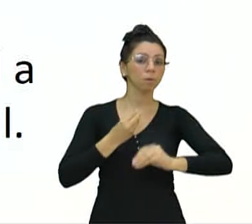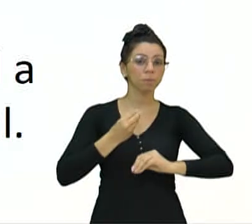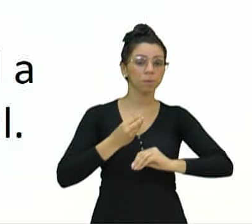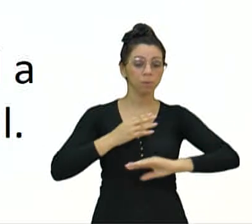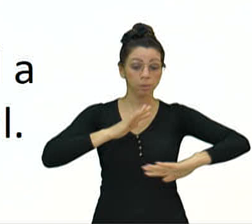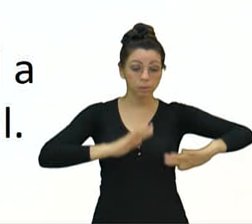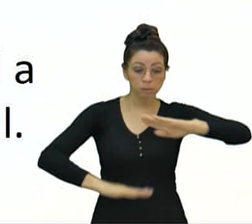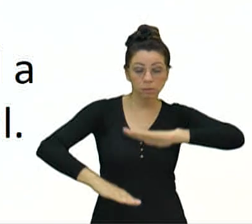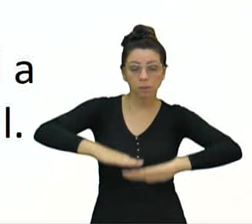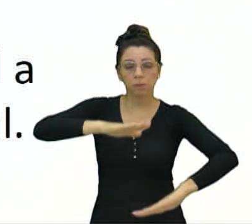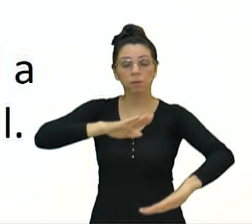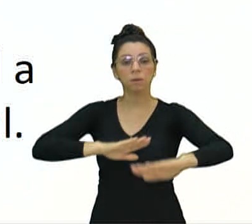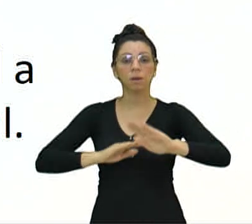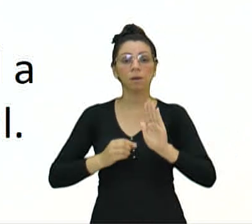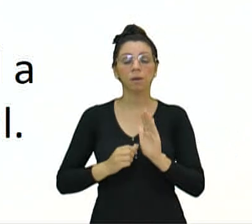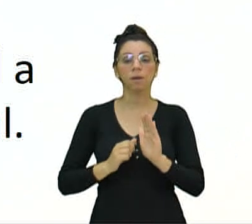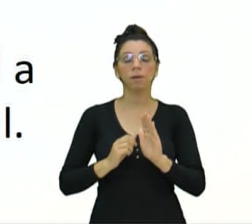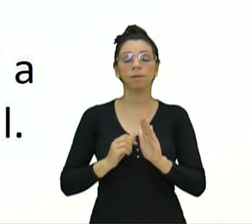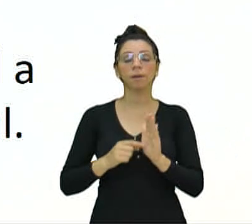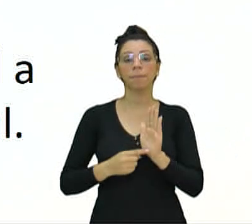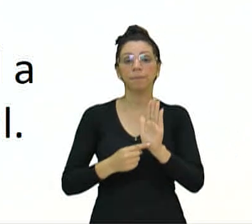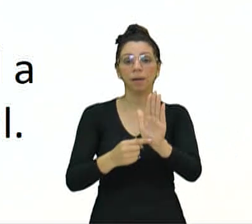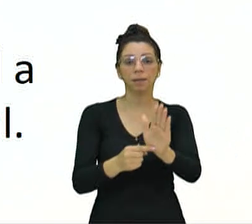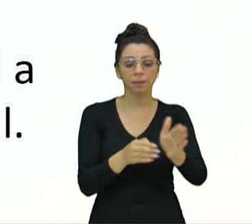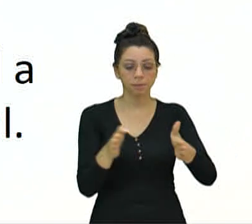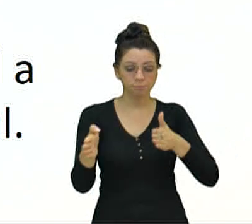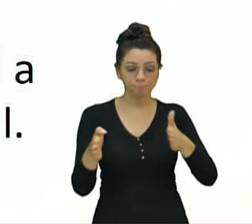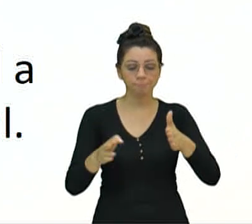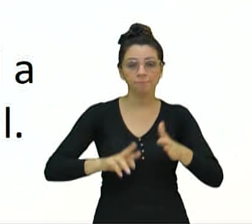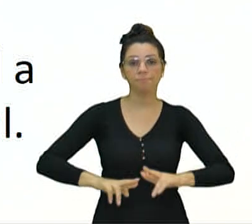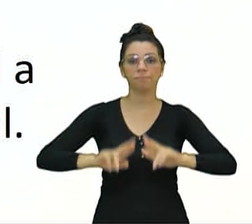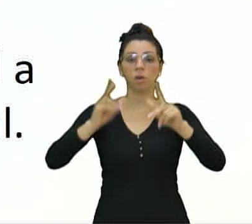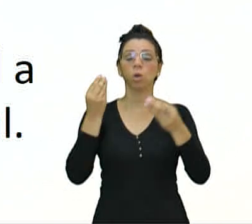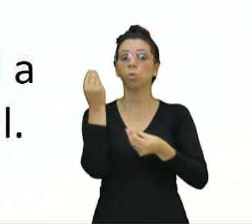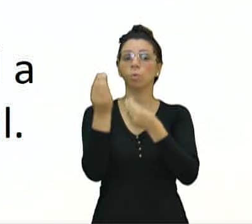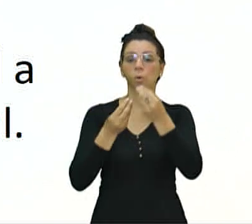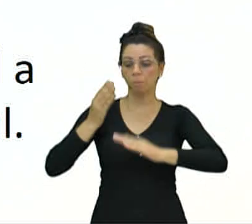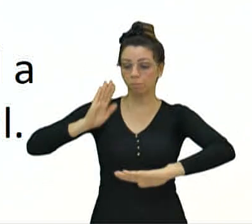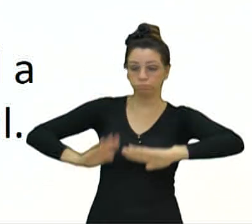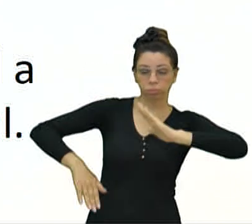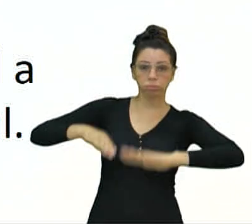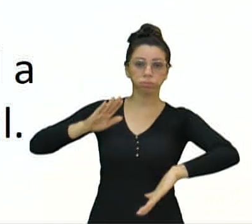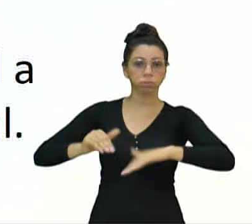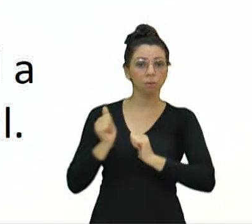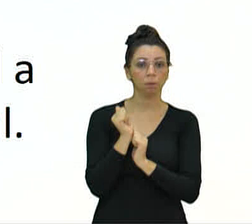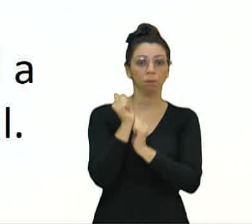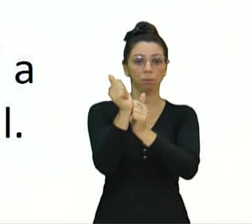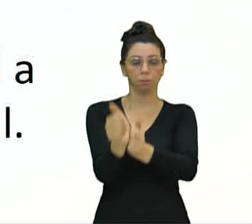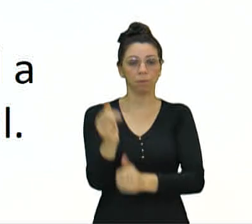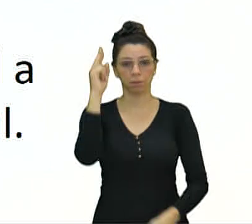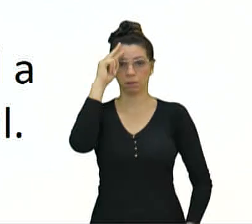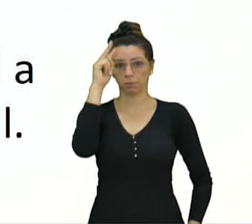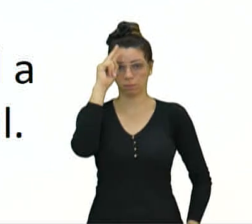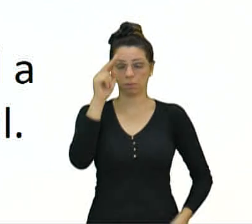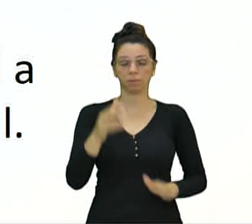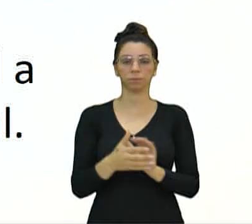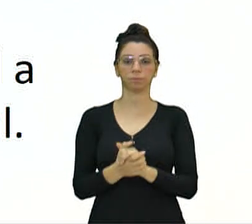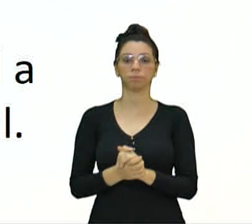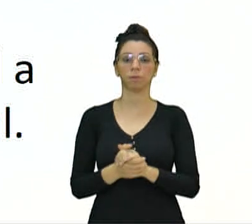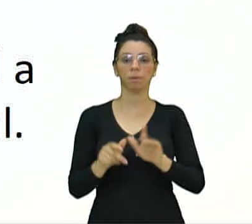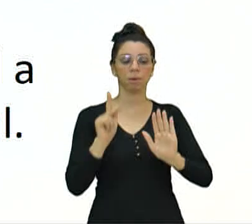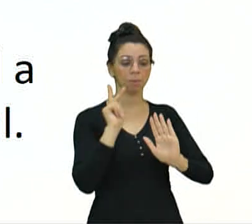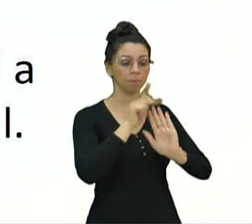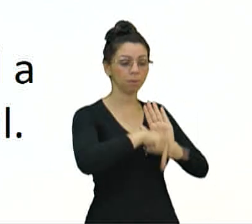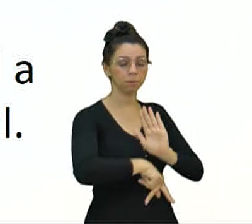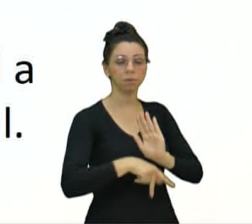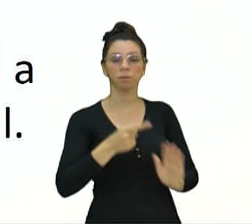percussão aparecem nas diferentes épocas e como o tambor acompanha essa história. Conhecemos o projeto